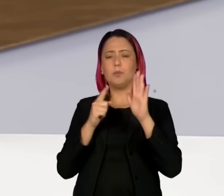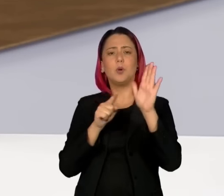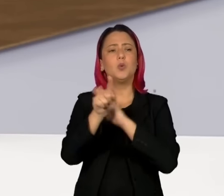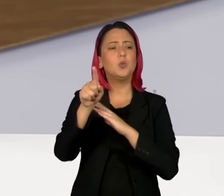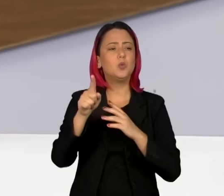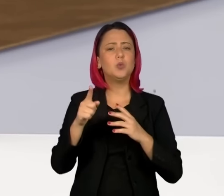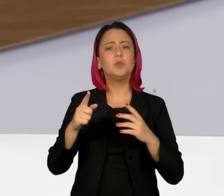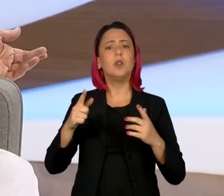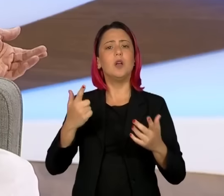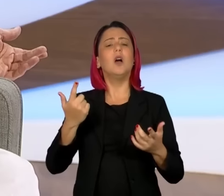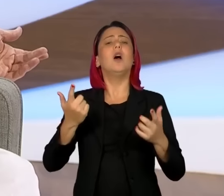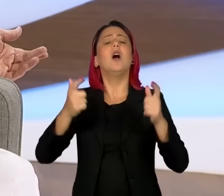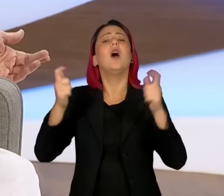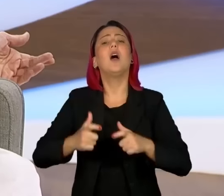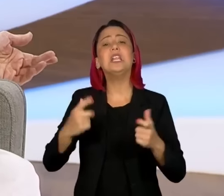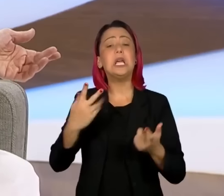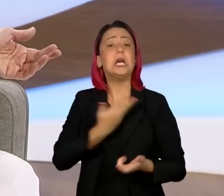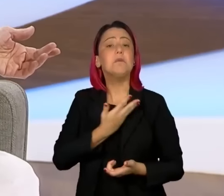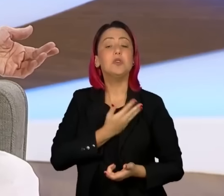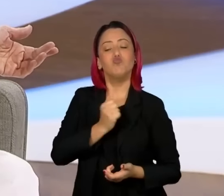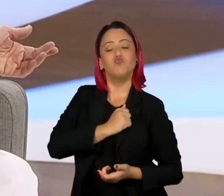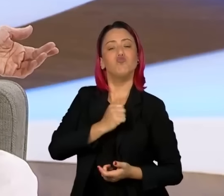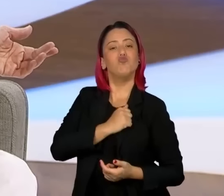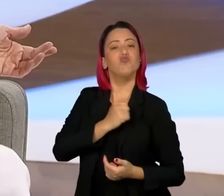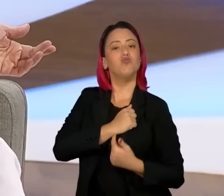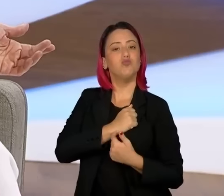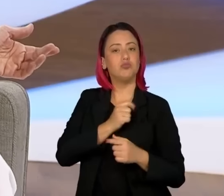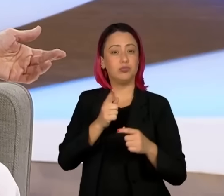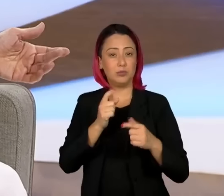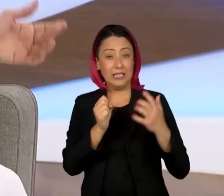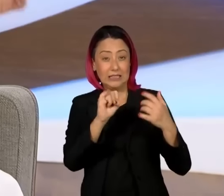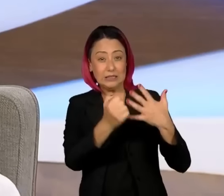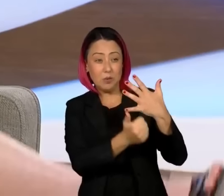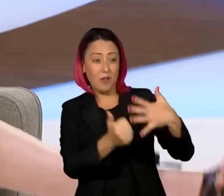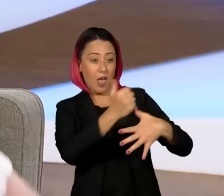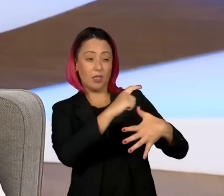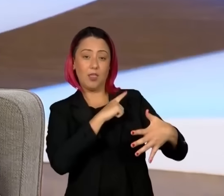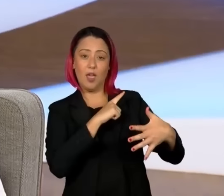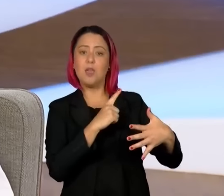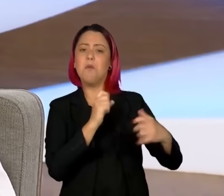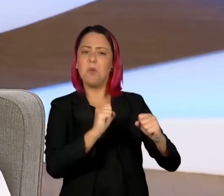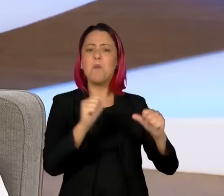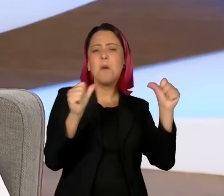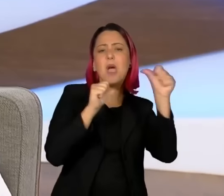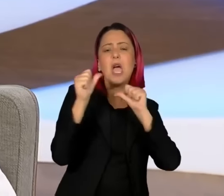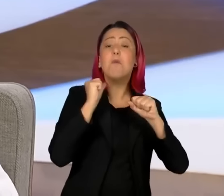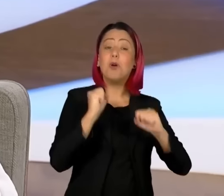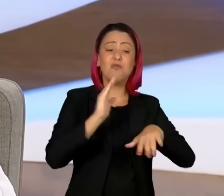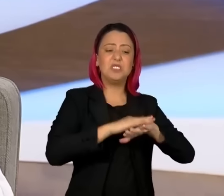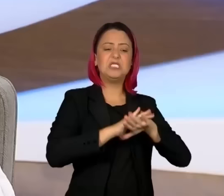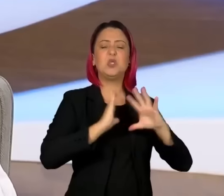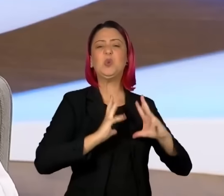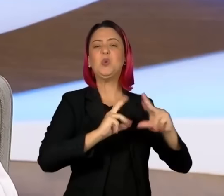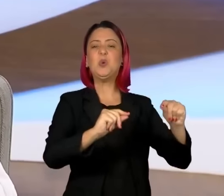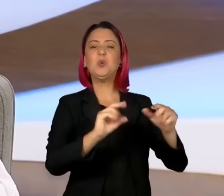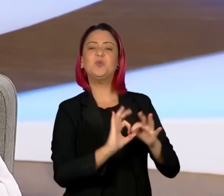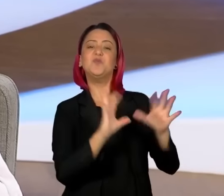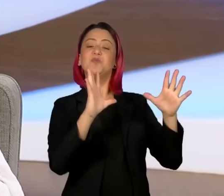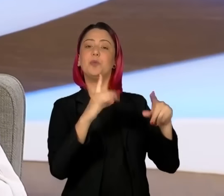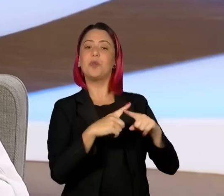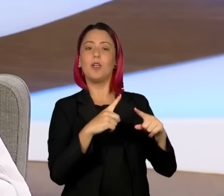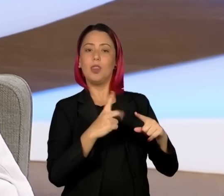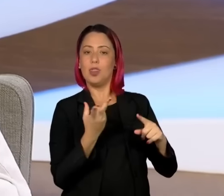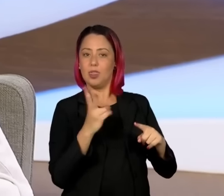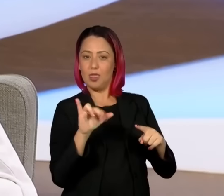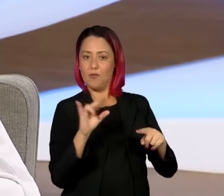amigos podem beber podem fazer tudo porque eles não são presos então a questão do intelectual libertário